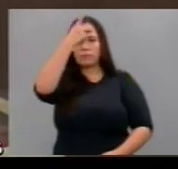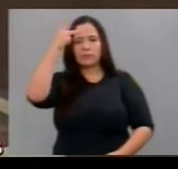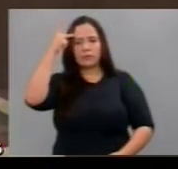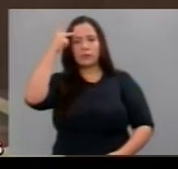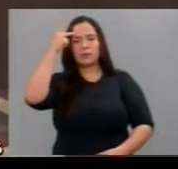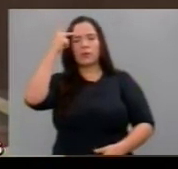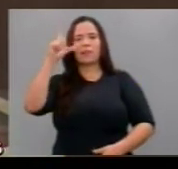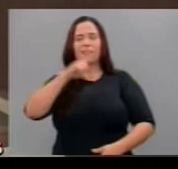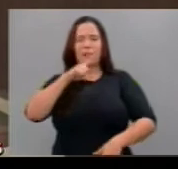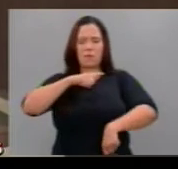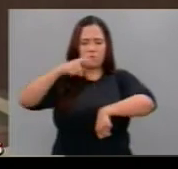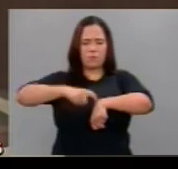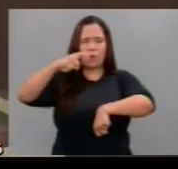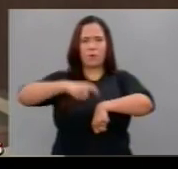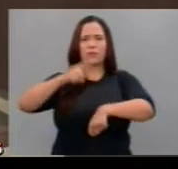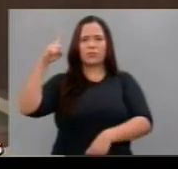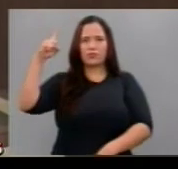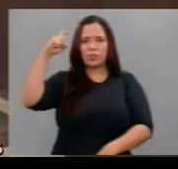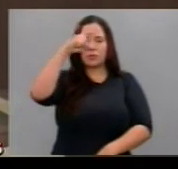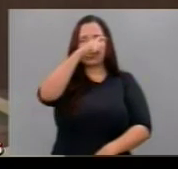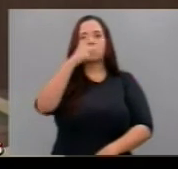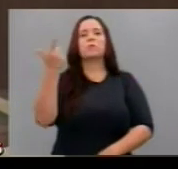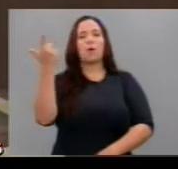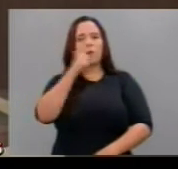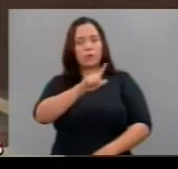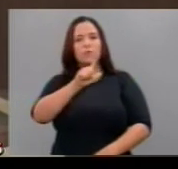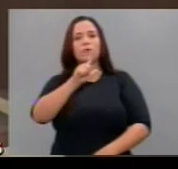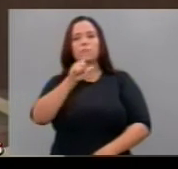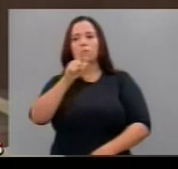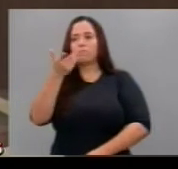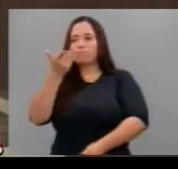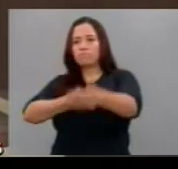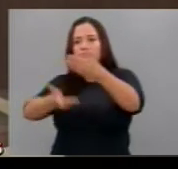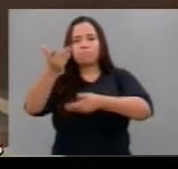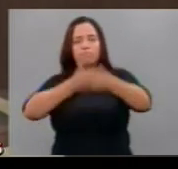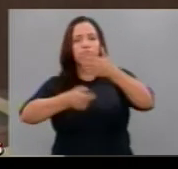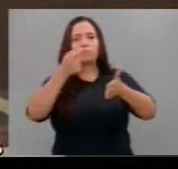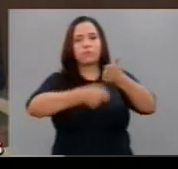num momento tão duro e tão difícil, se colocaram na tarefa de serem nossos porta-vozes. Muito obrigado.